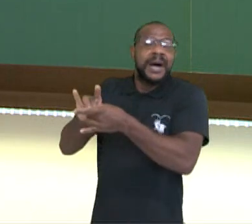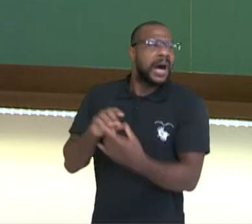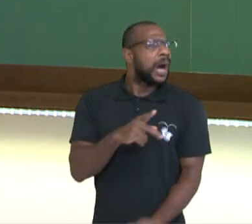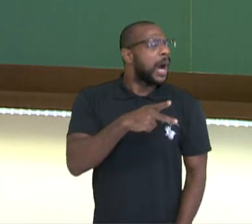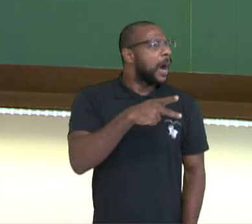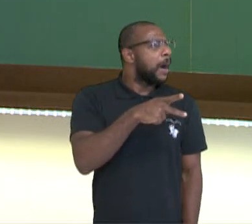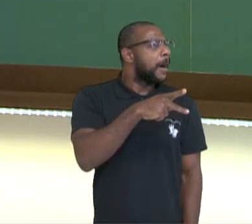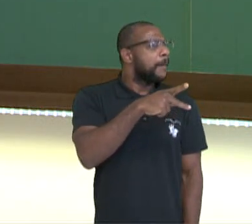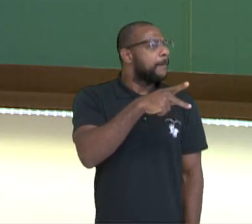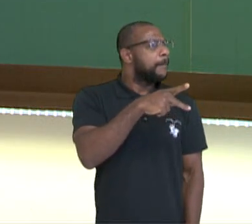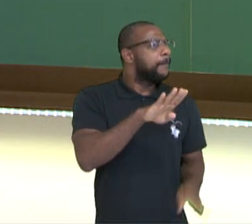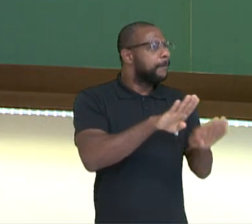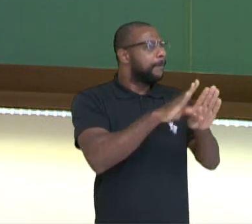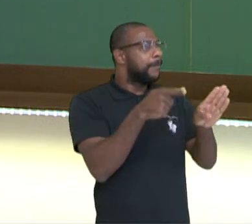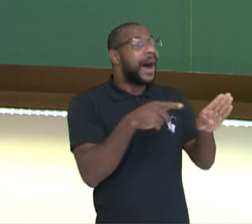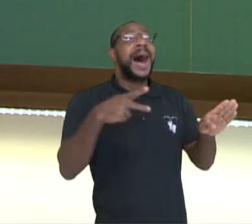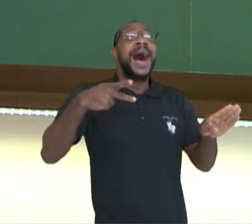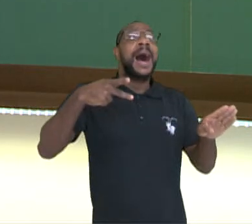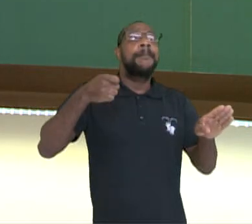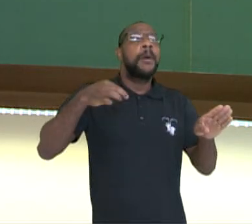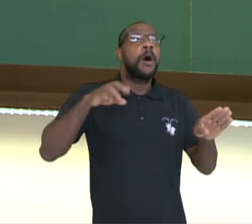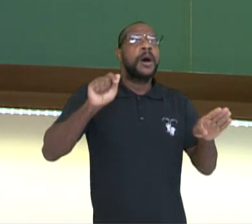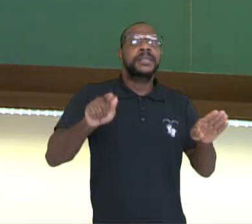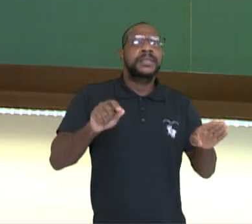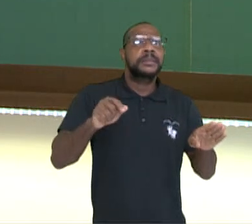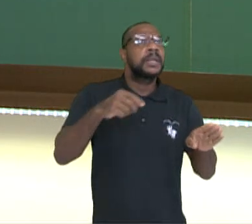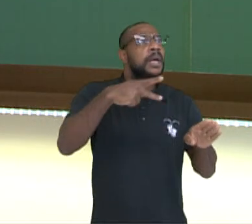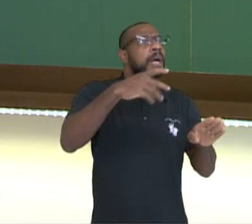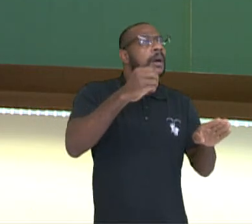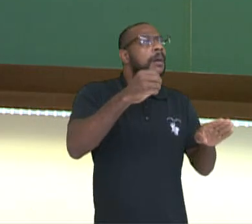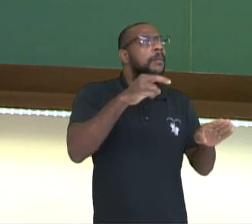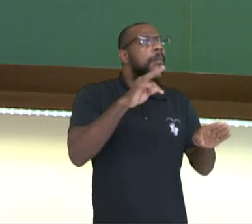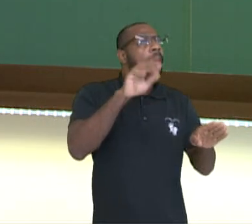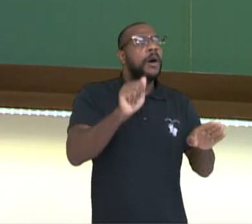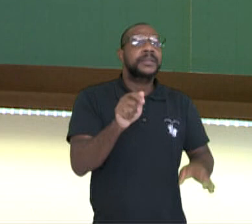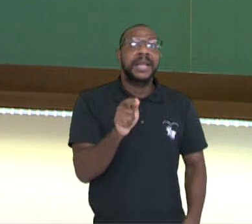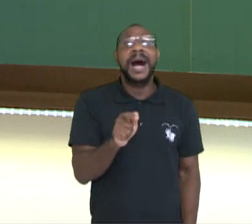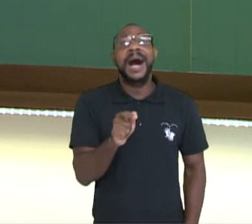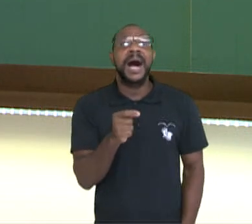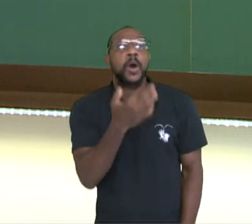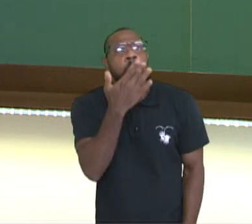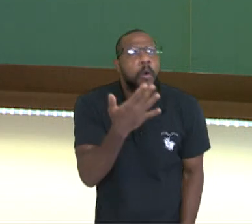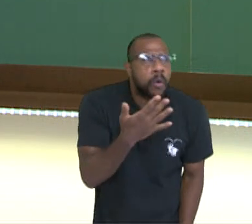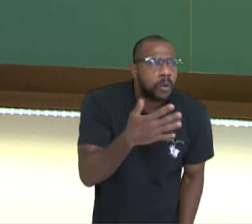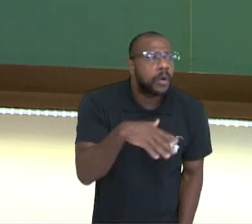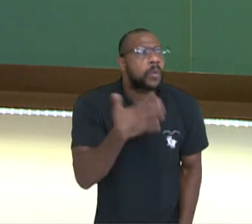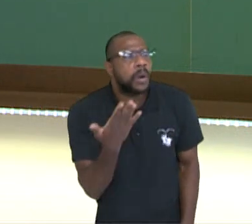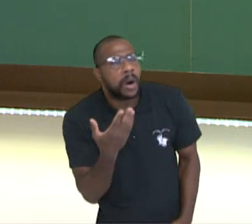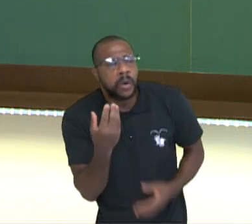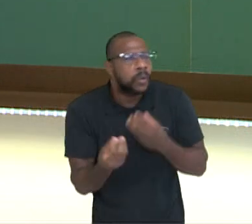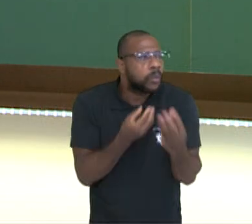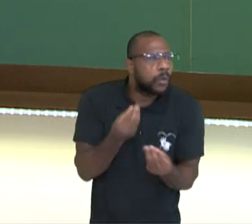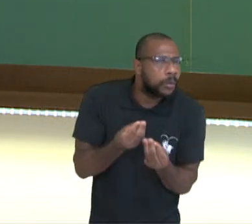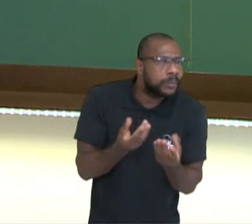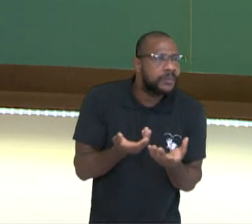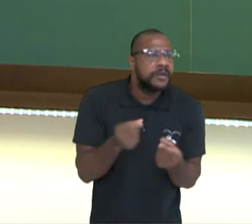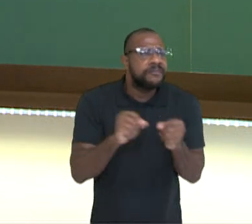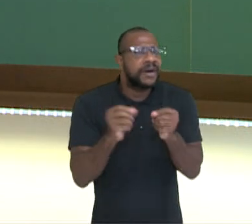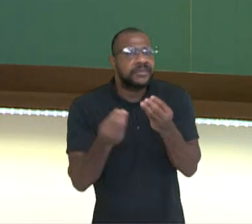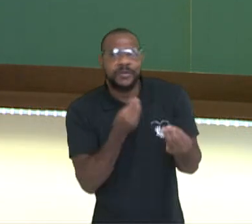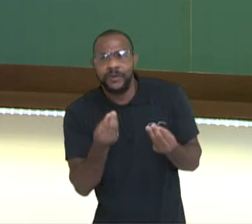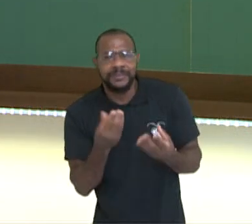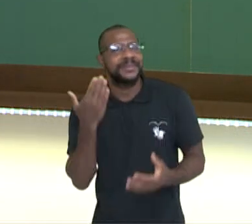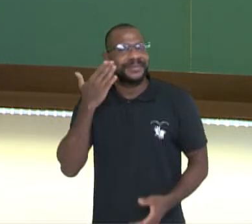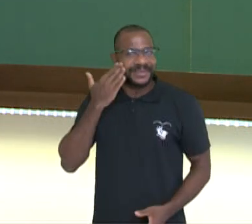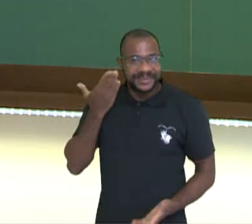sua mente, agora nesse momento, porque isso já está consolidado enquanto conhecimento na sua cabeça. Mas mesmo assim nós podemos